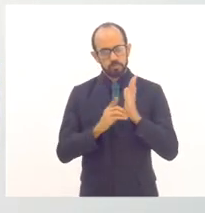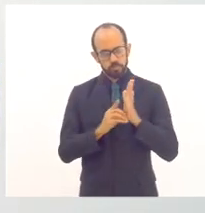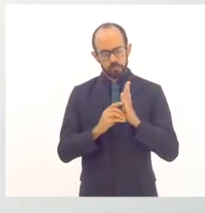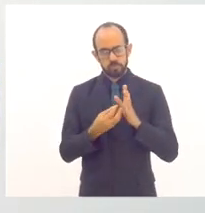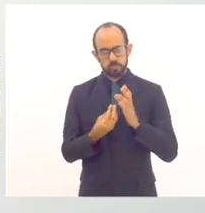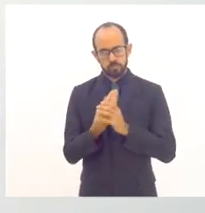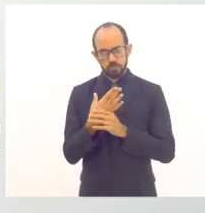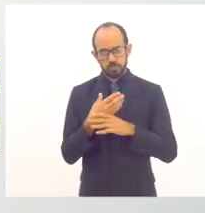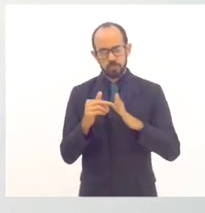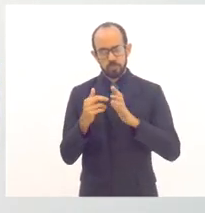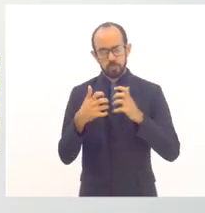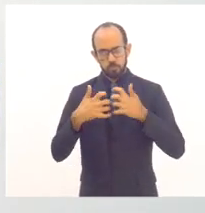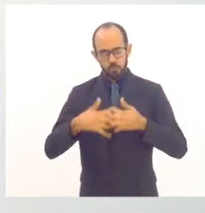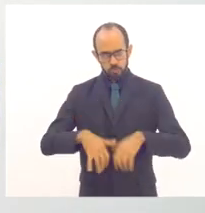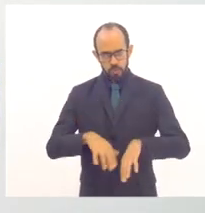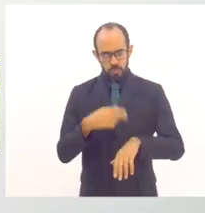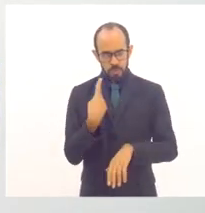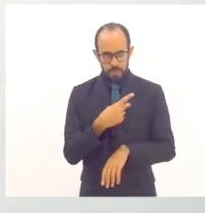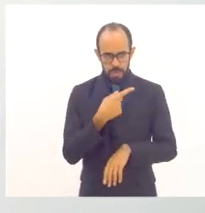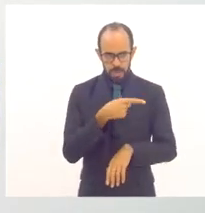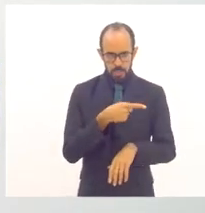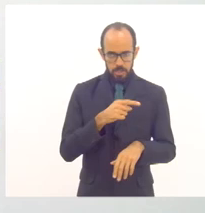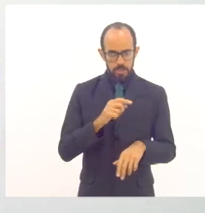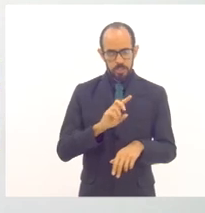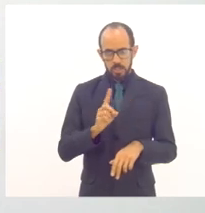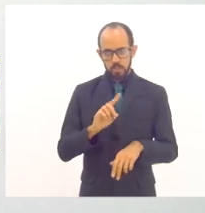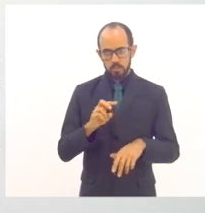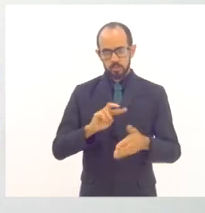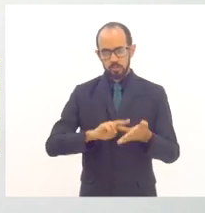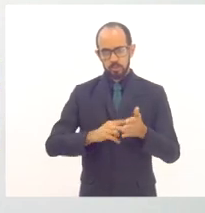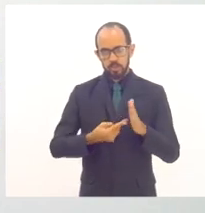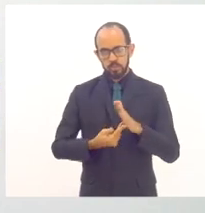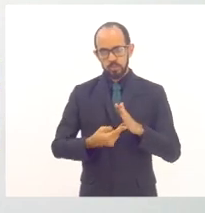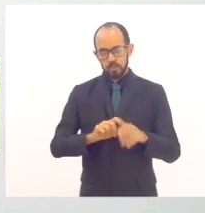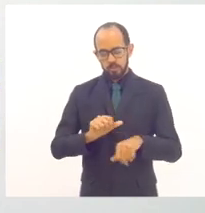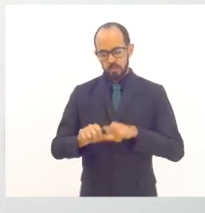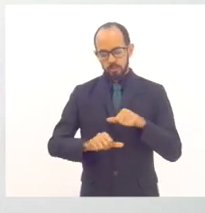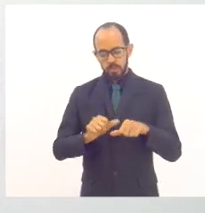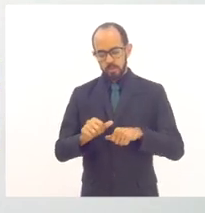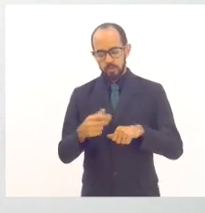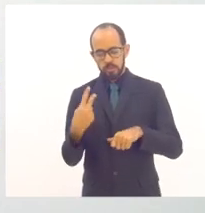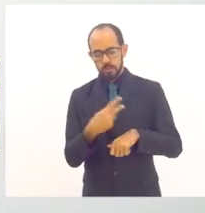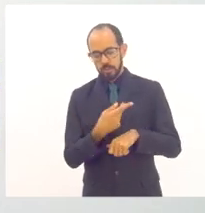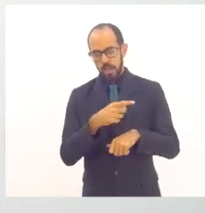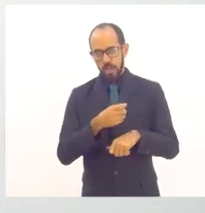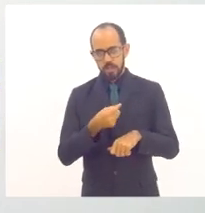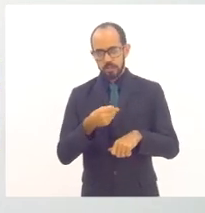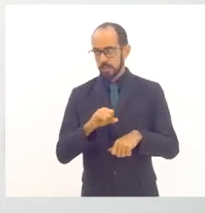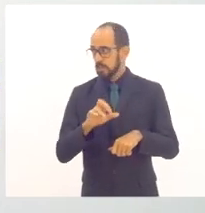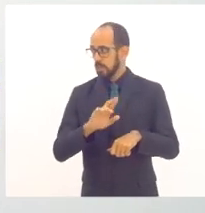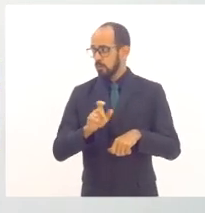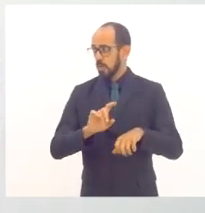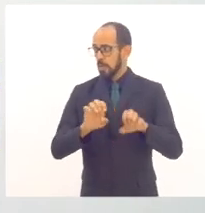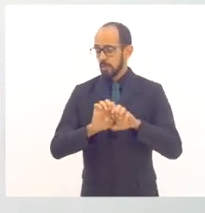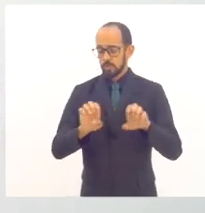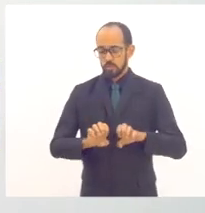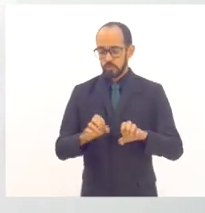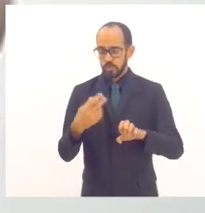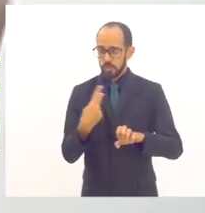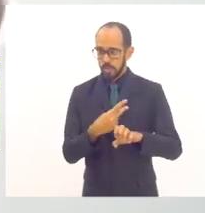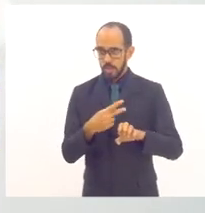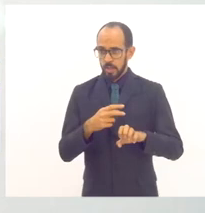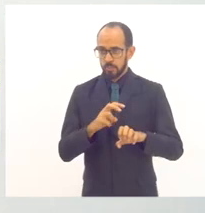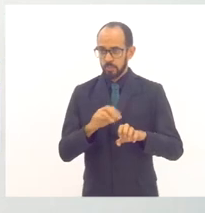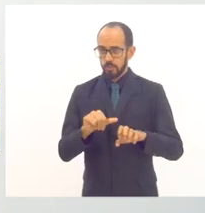regulamenta, isso não significa que modificações nela, se não forem estruturais, que vão desfazer